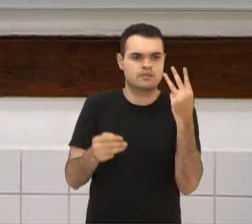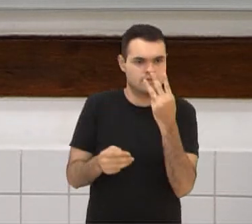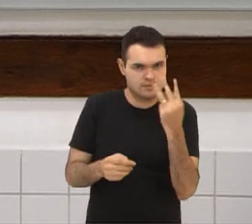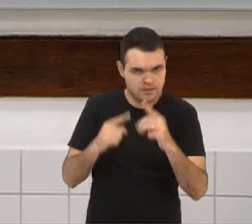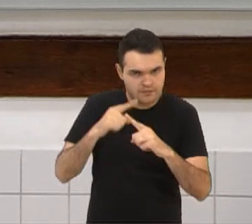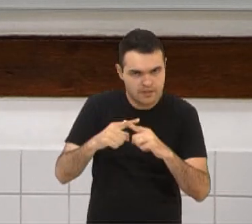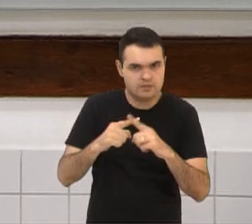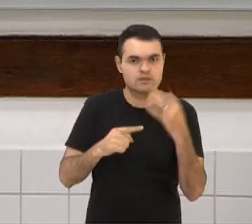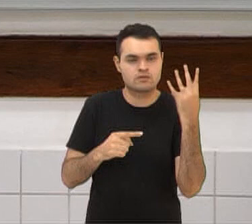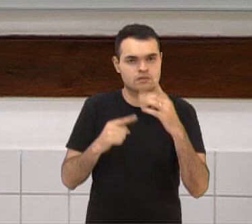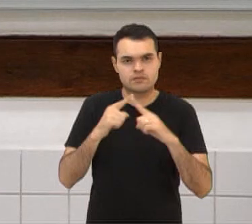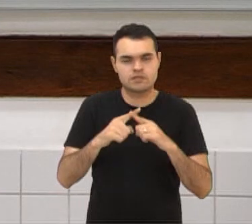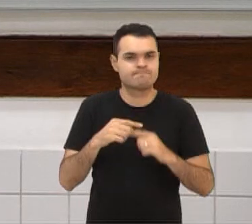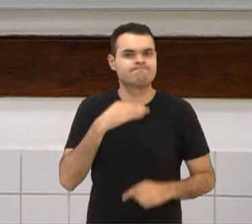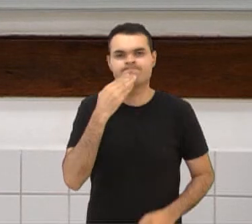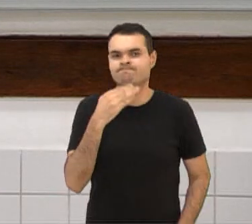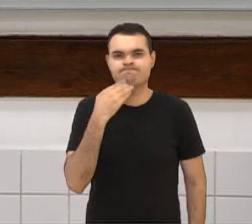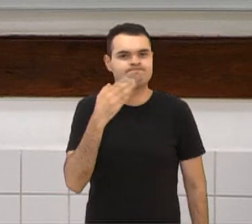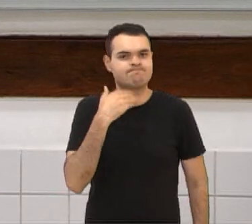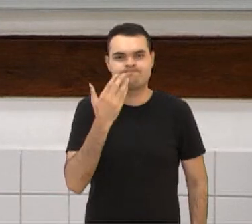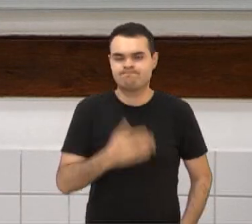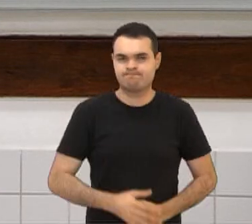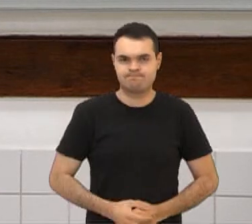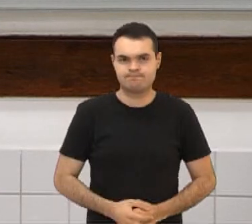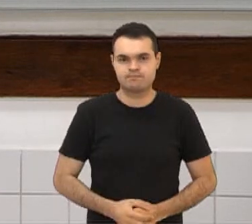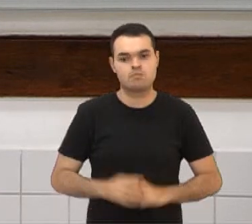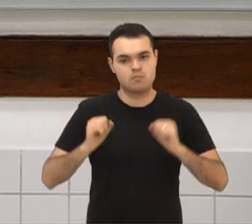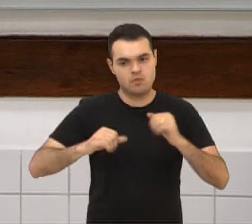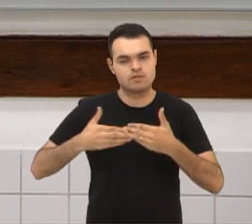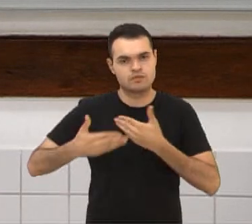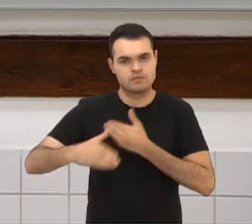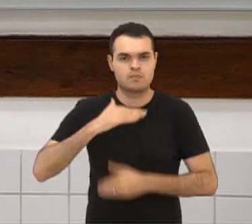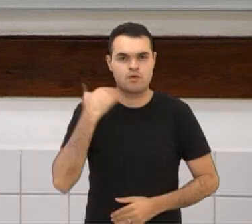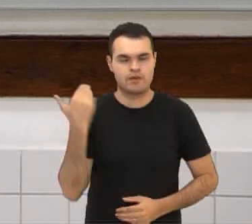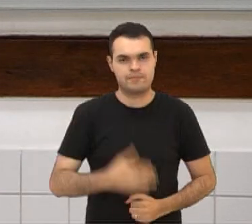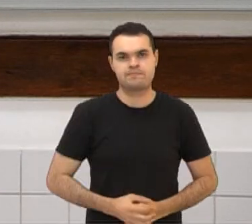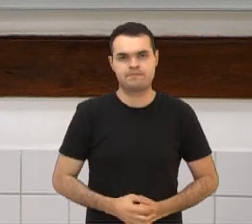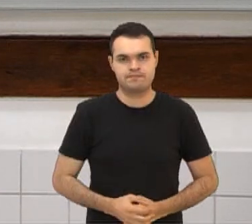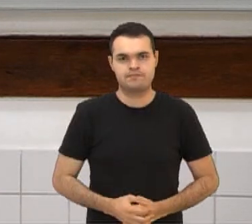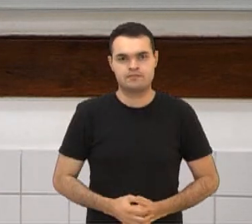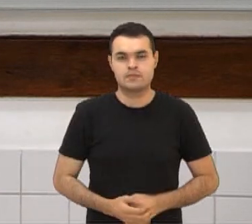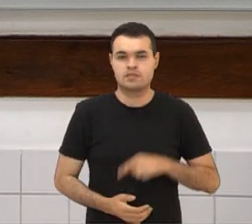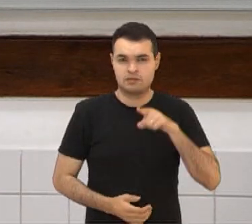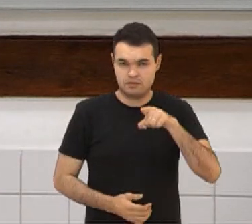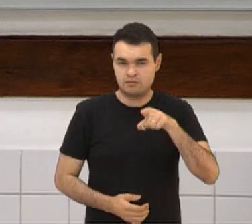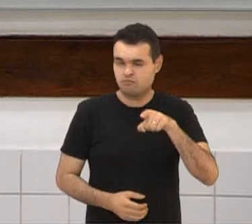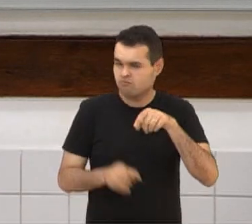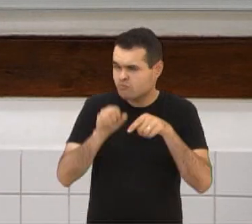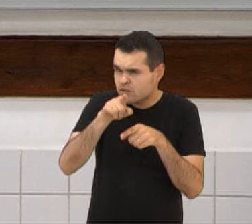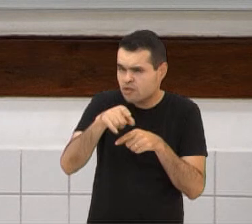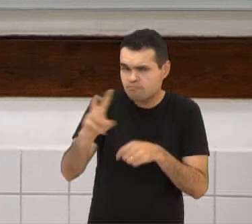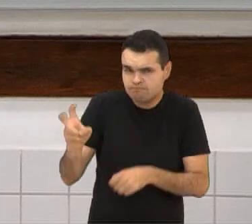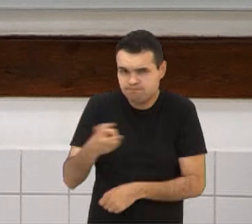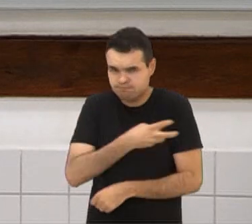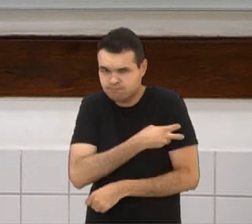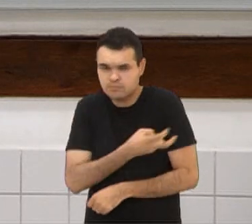tomar esse mesmo soro, já não tenha a mesma eficácia. E ela pode acabar morrendo, né? Então, se você for picado por cobra, né, na próxima vez